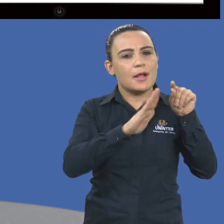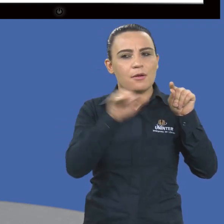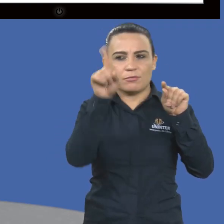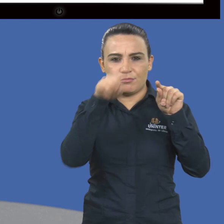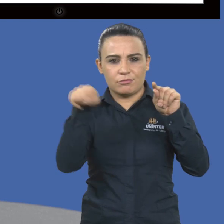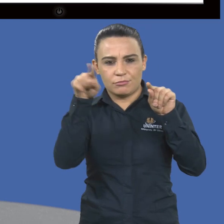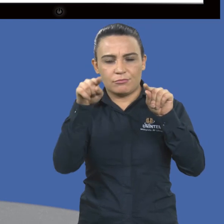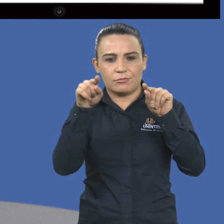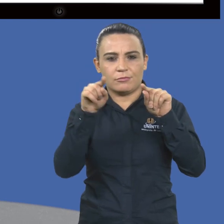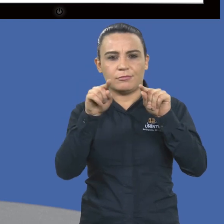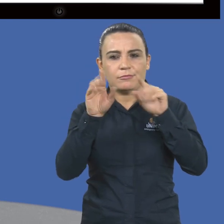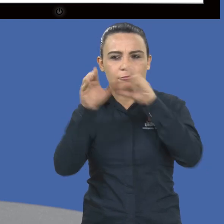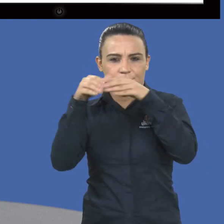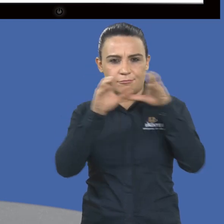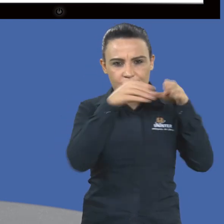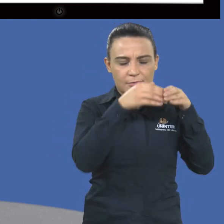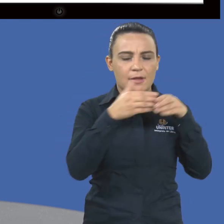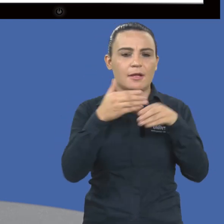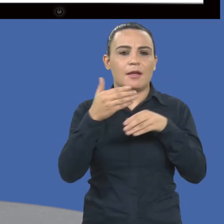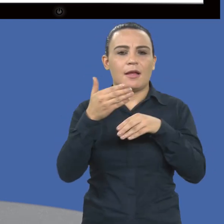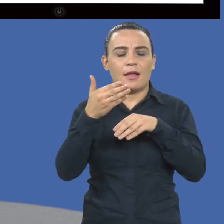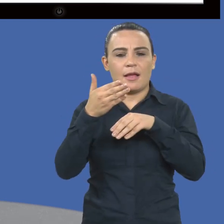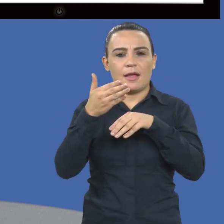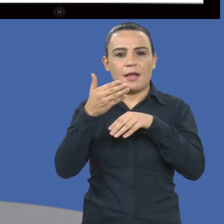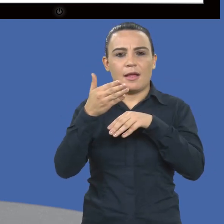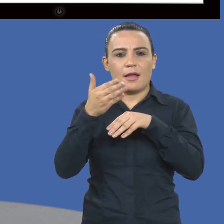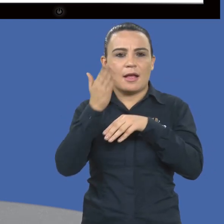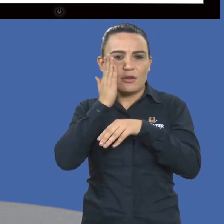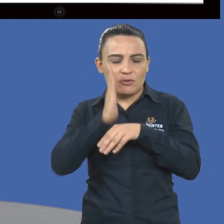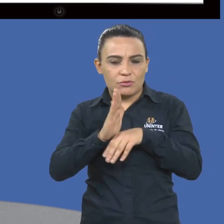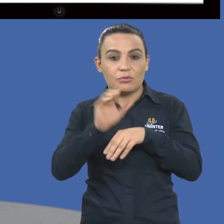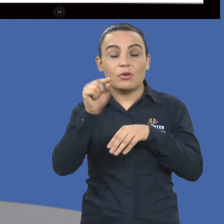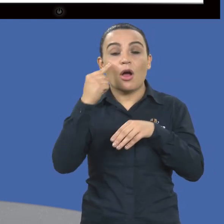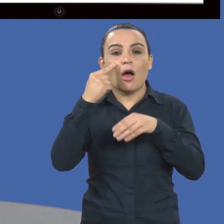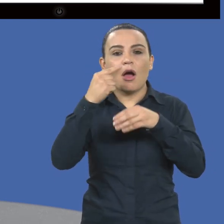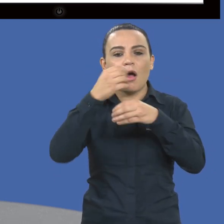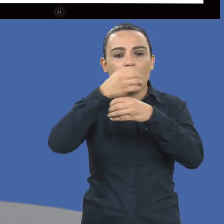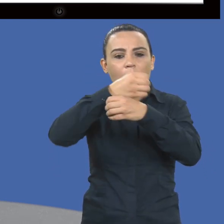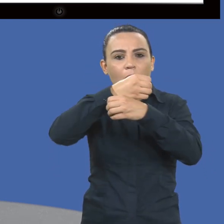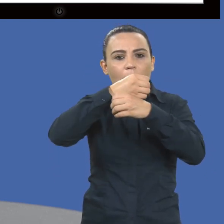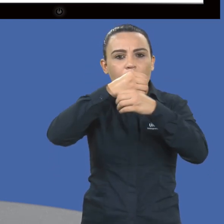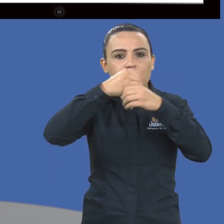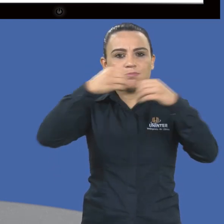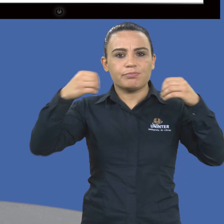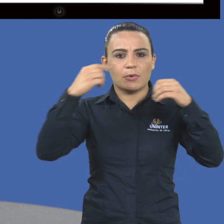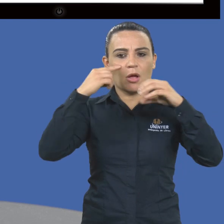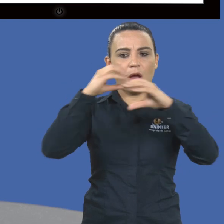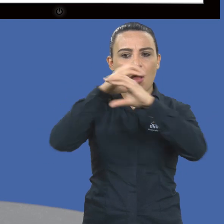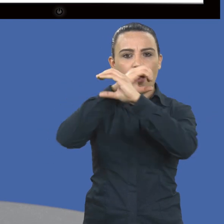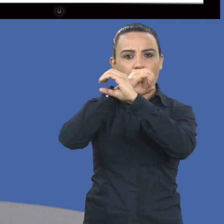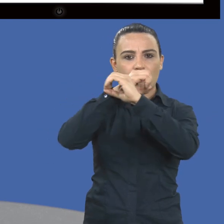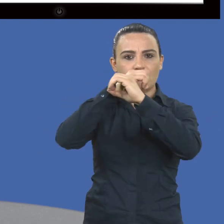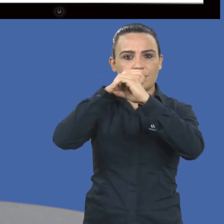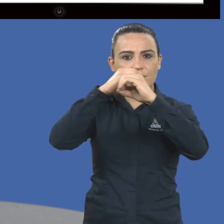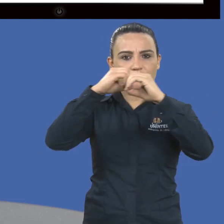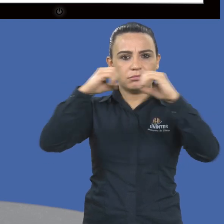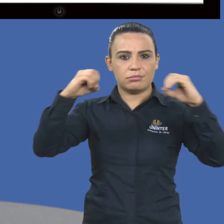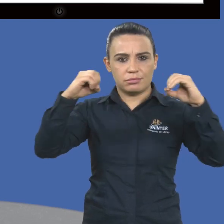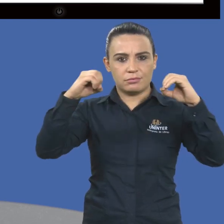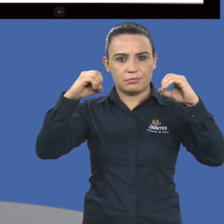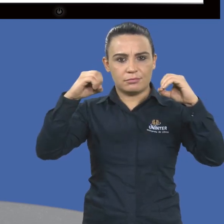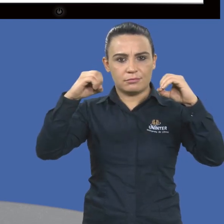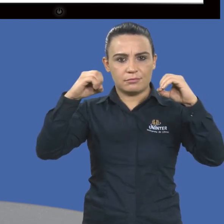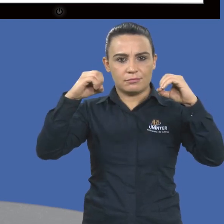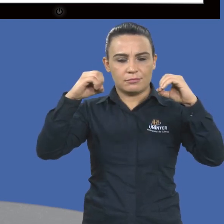e o azul, e daí nessa primeira divisão meiótica, vocês vejam que os